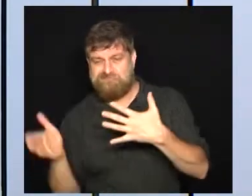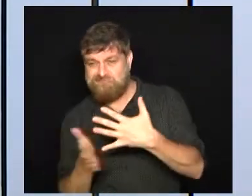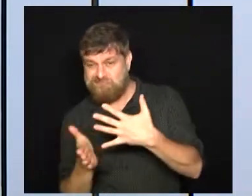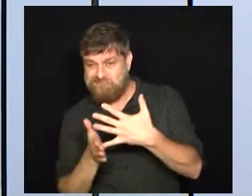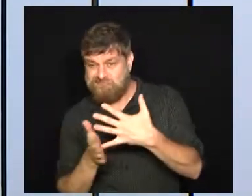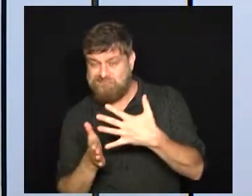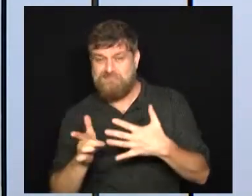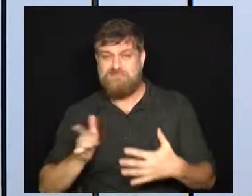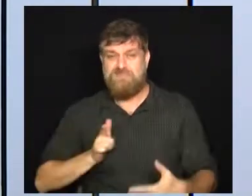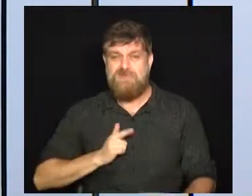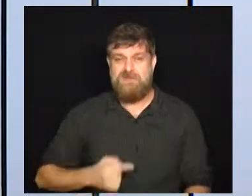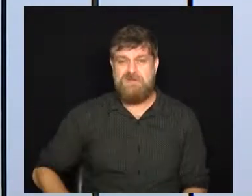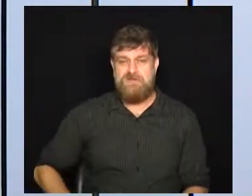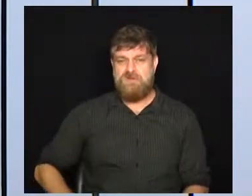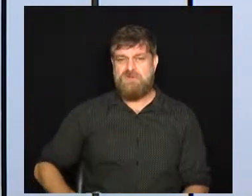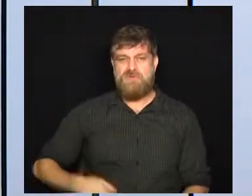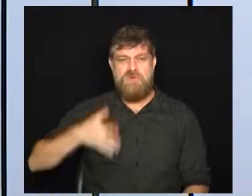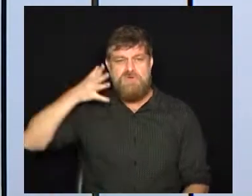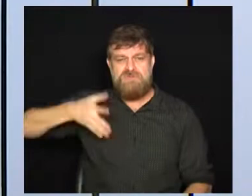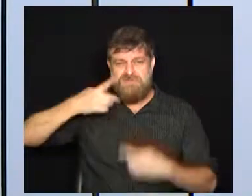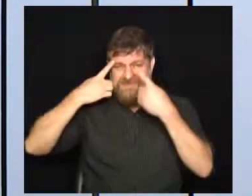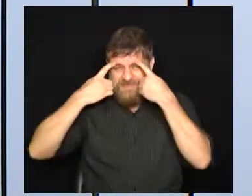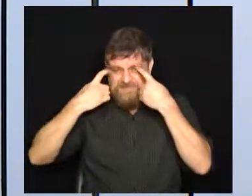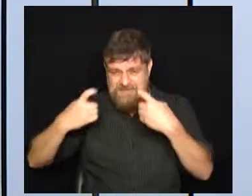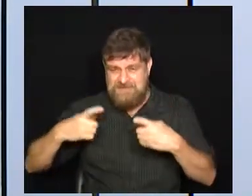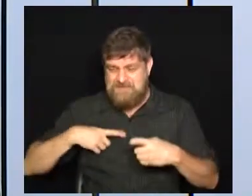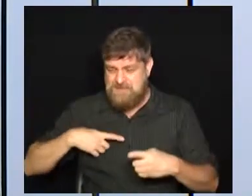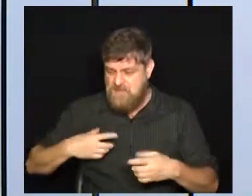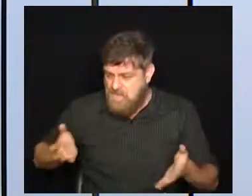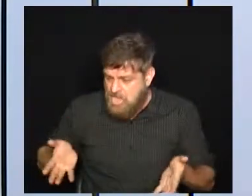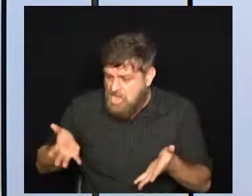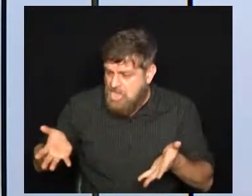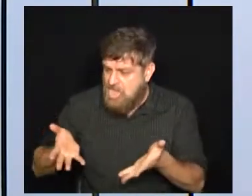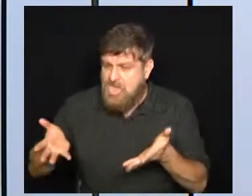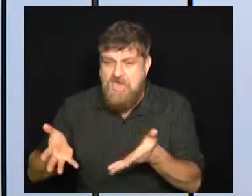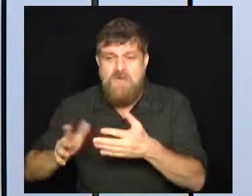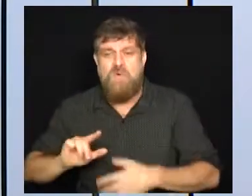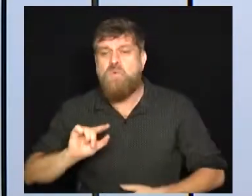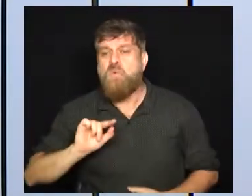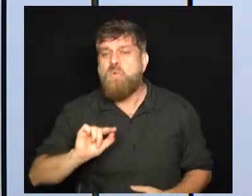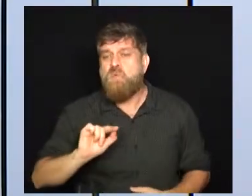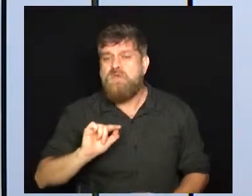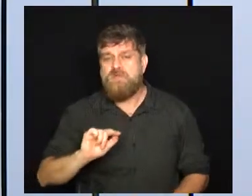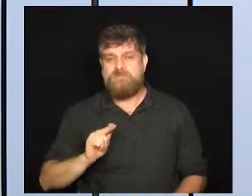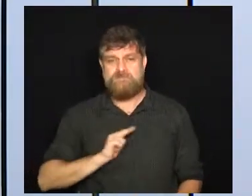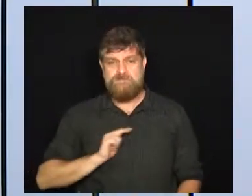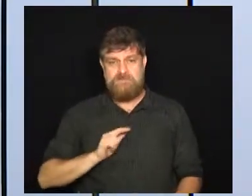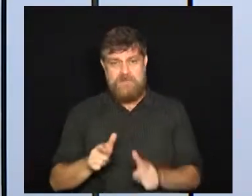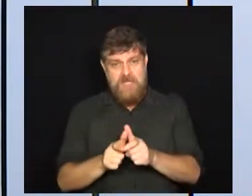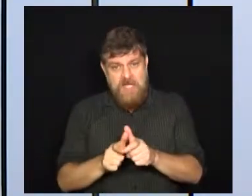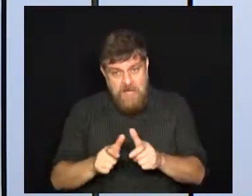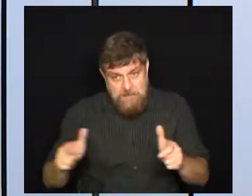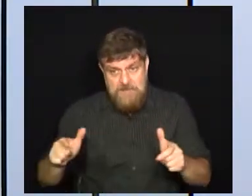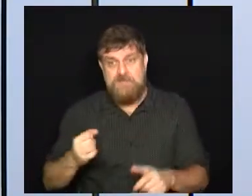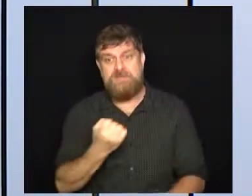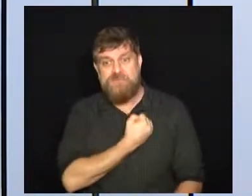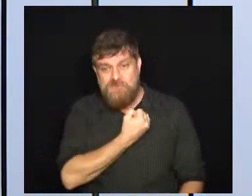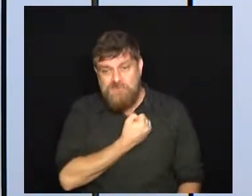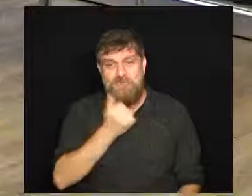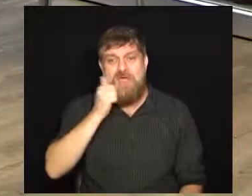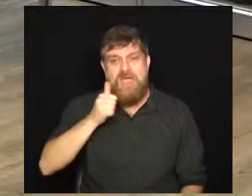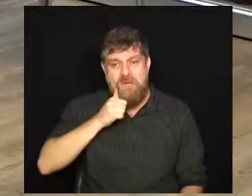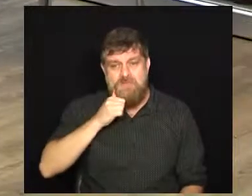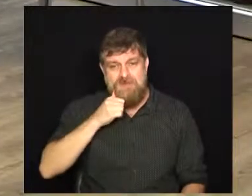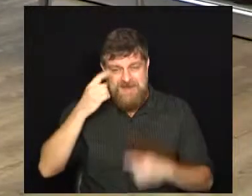discurso de violência tem contribuído muito para que com o aumento da violência contra a